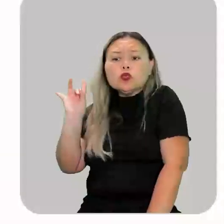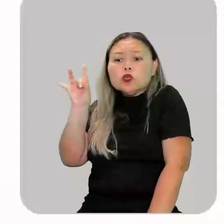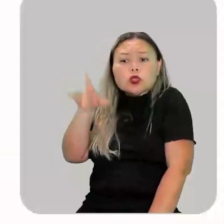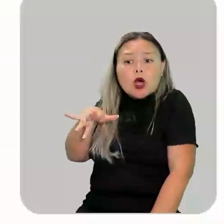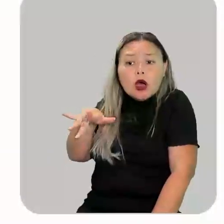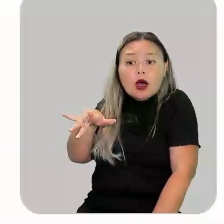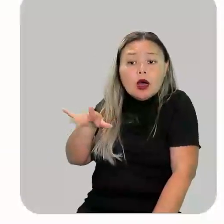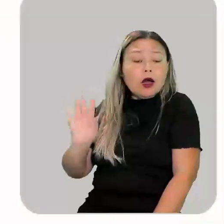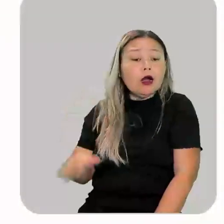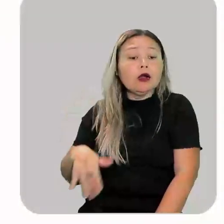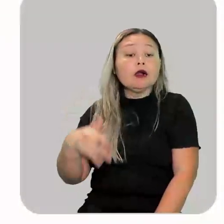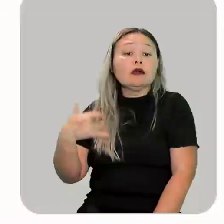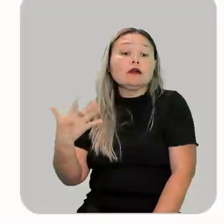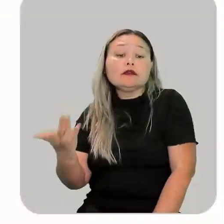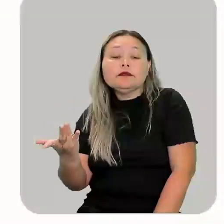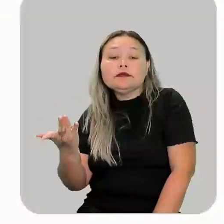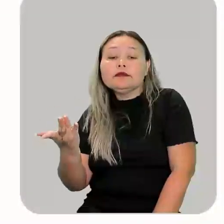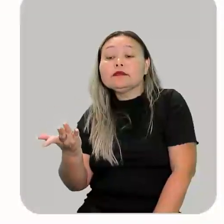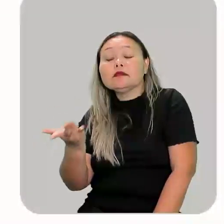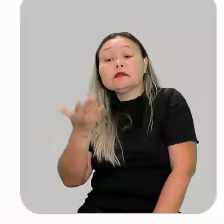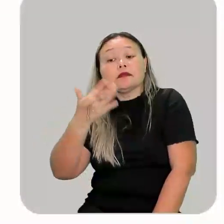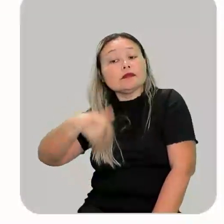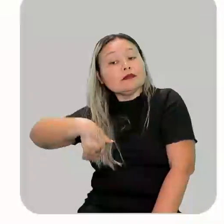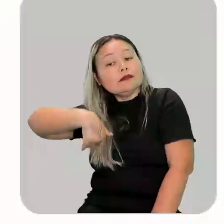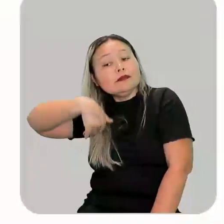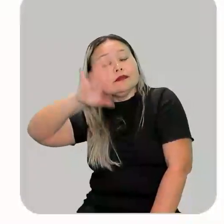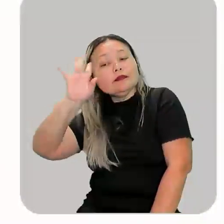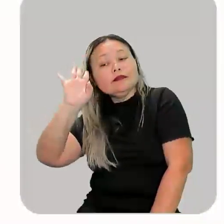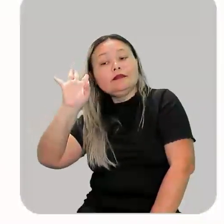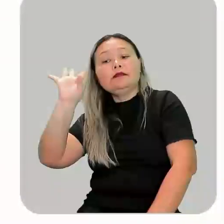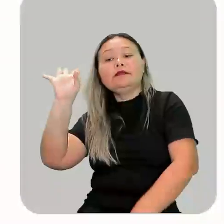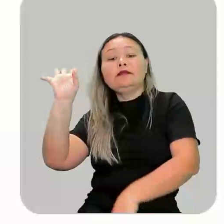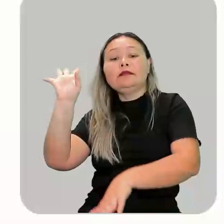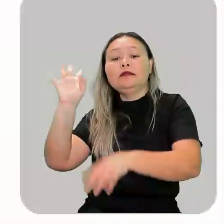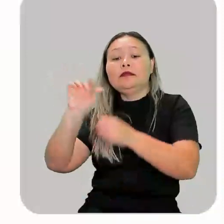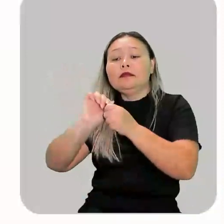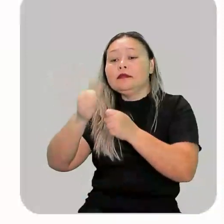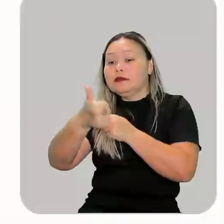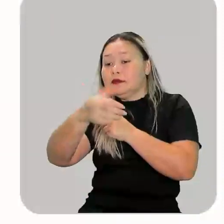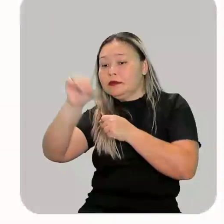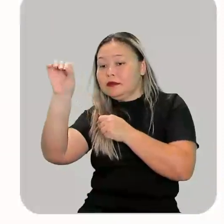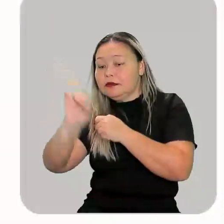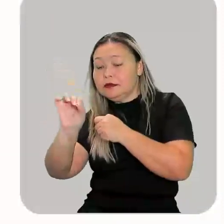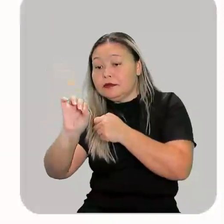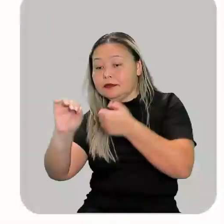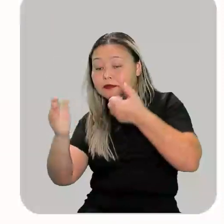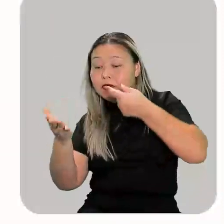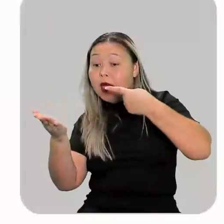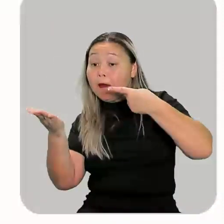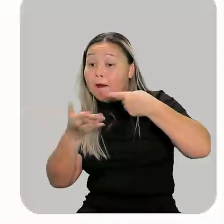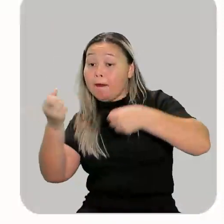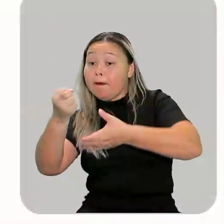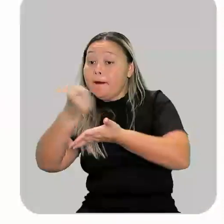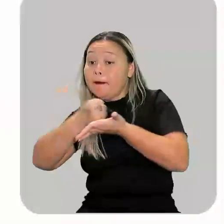Só. E o grande truque, usar 100 como base para o cálculo. Como assim, professor?